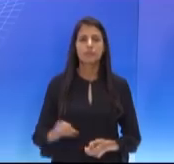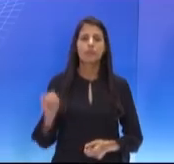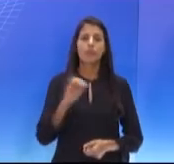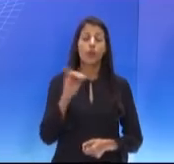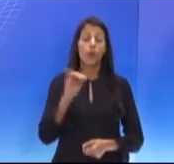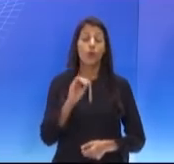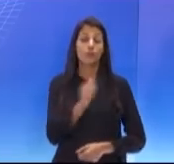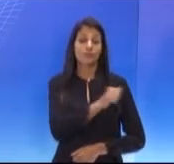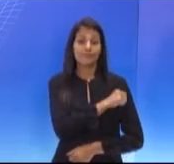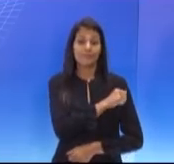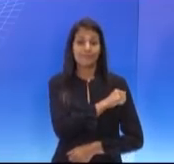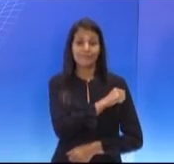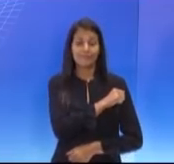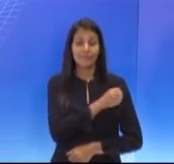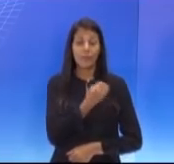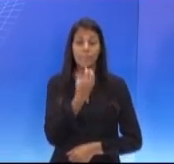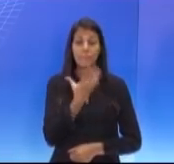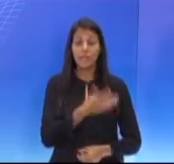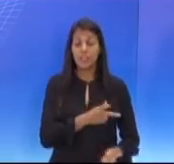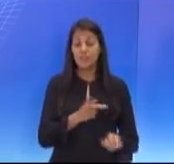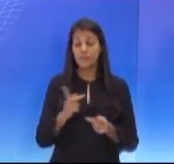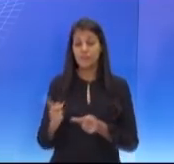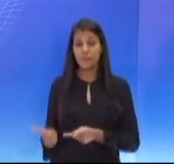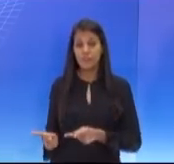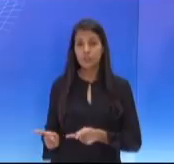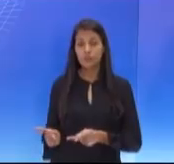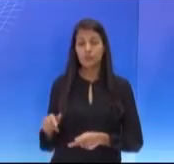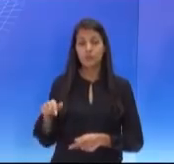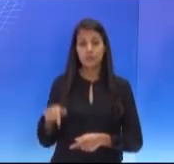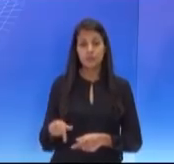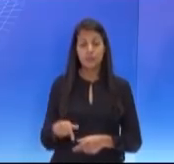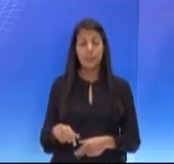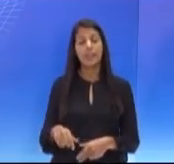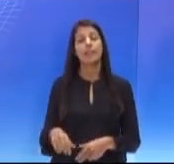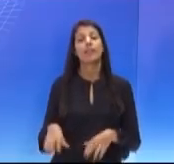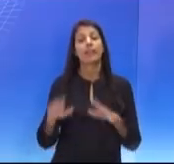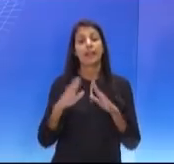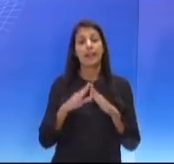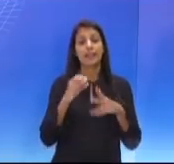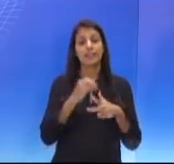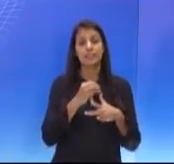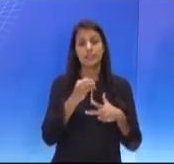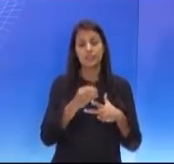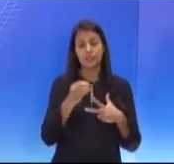Olá, estudantes! Sejam bem-vindos a este programa Tô em Casa no Enem.